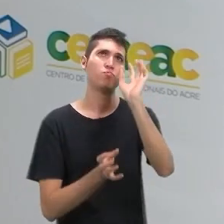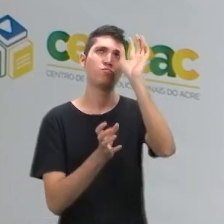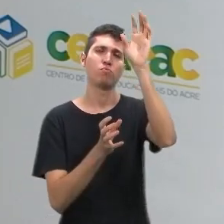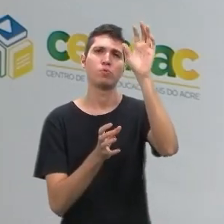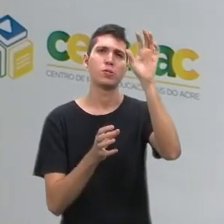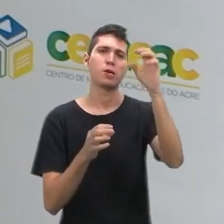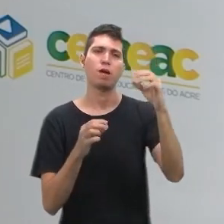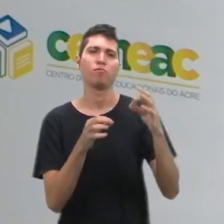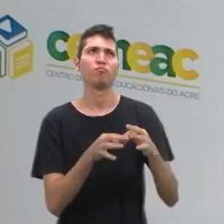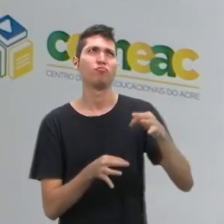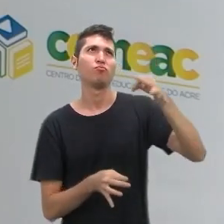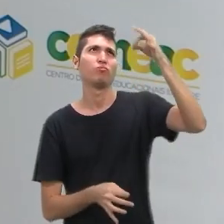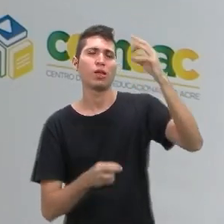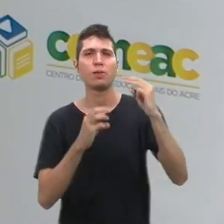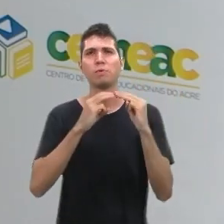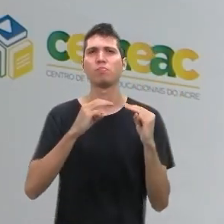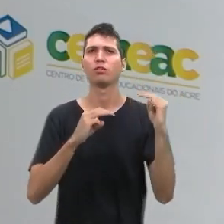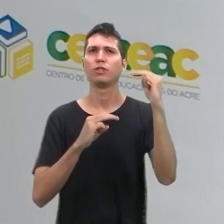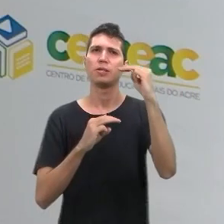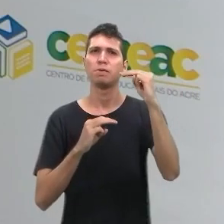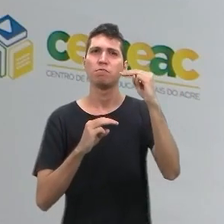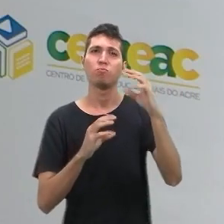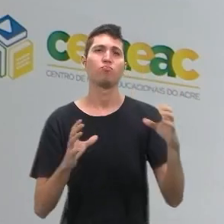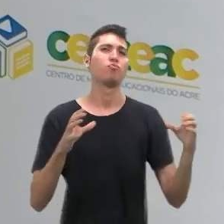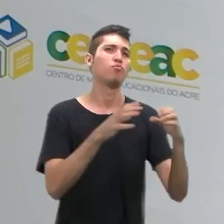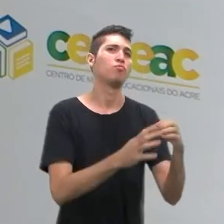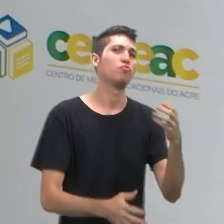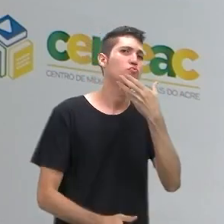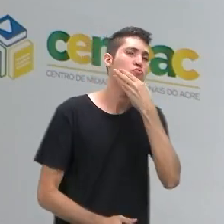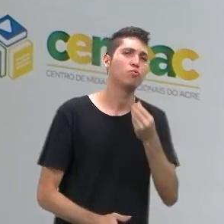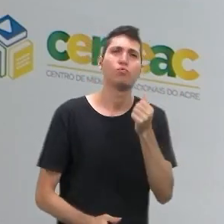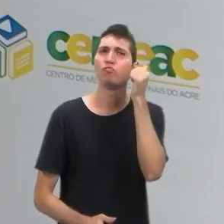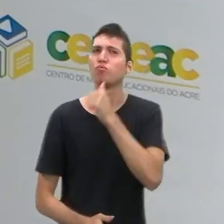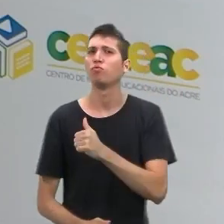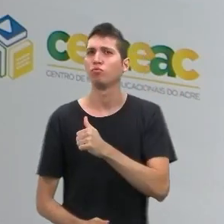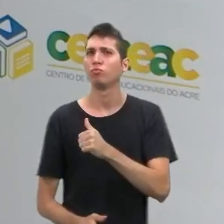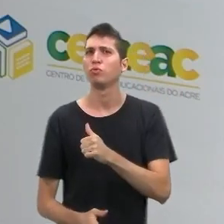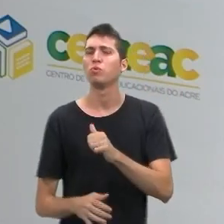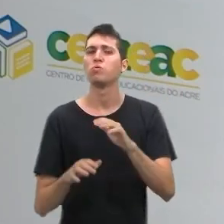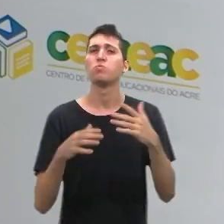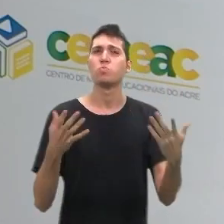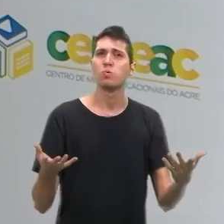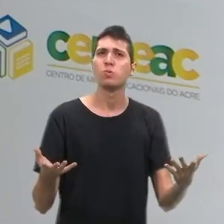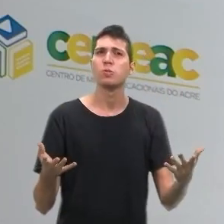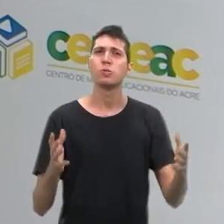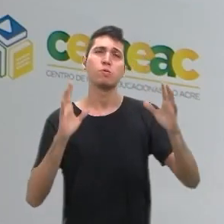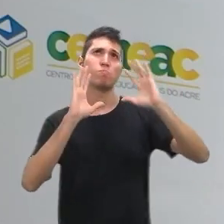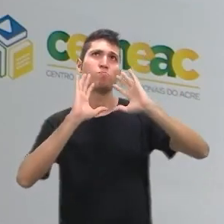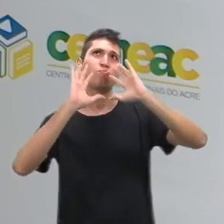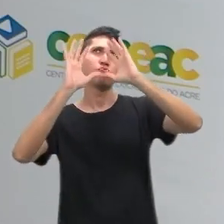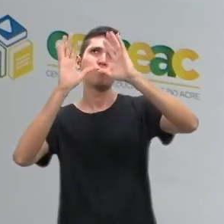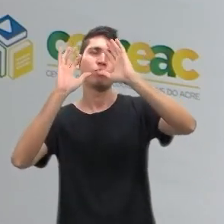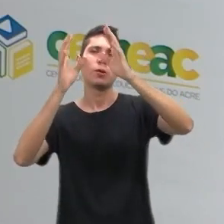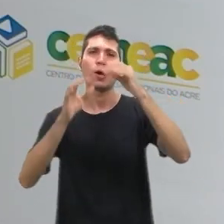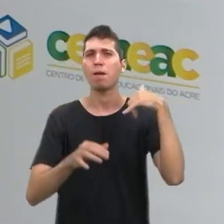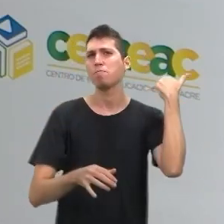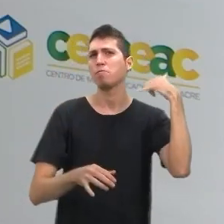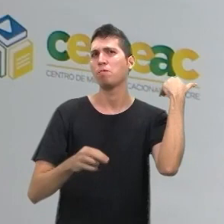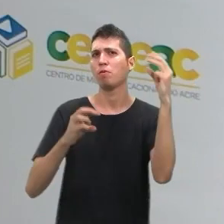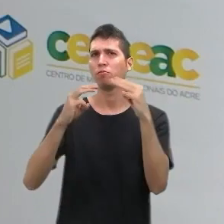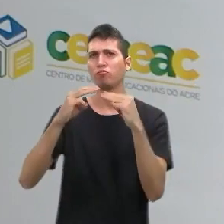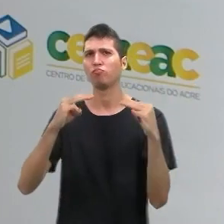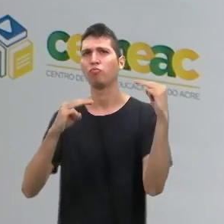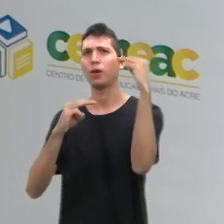time de basquete da seleção masculina, feminina? Você tem lá a média, voleibol, né? A idade média dos alunos da